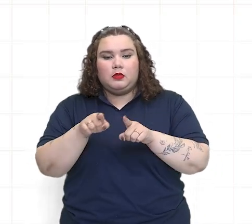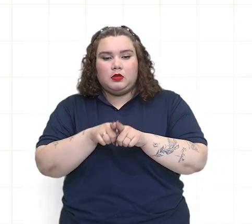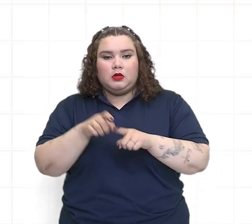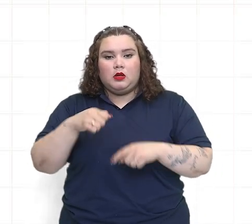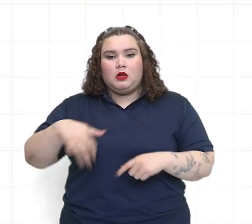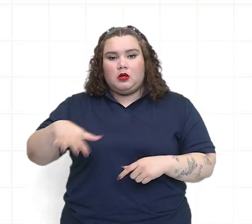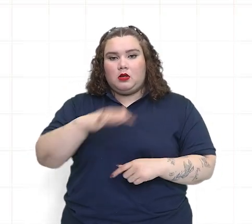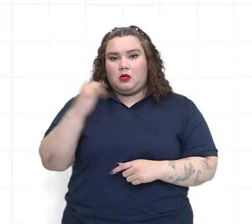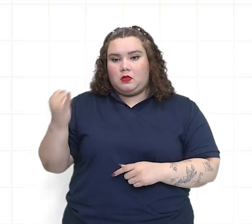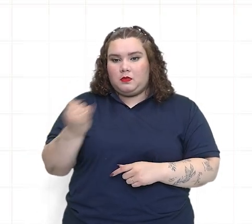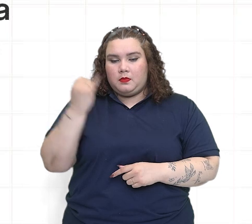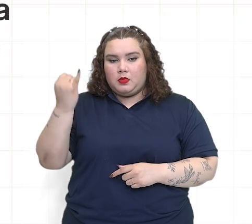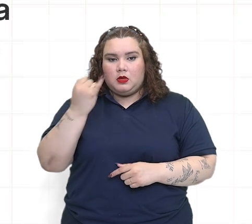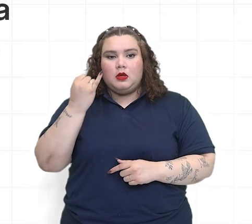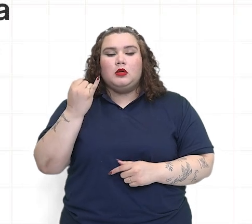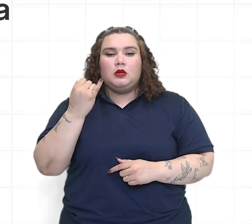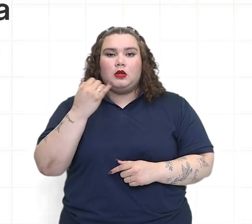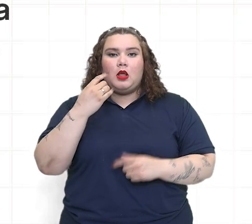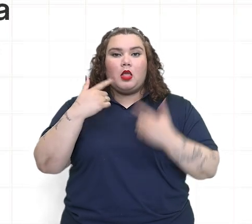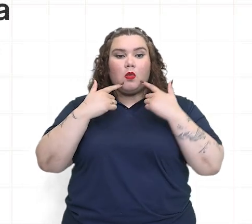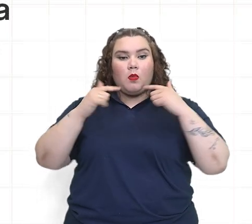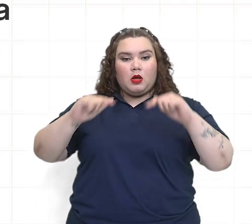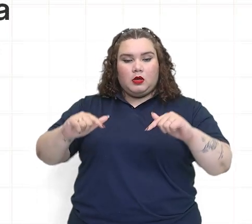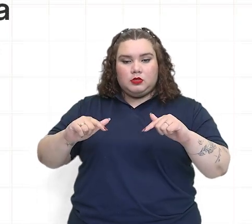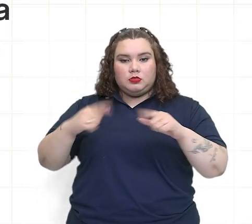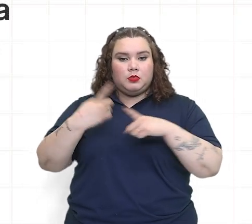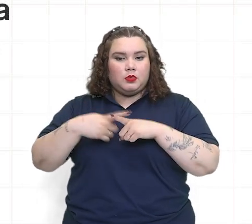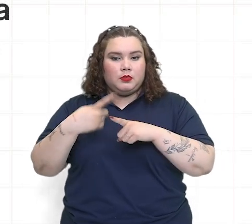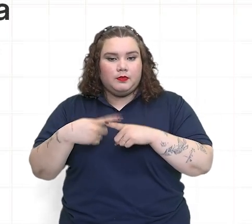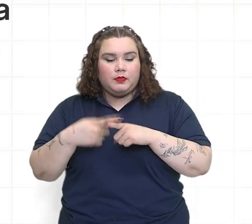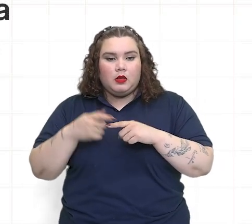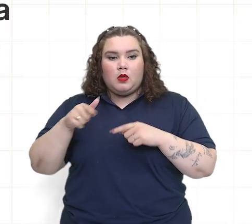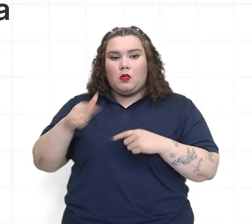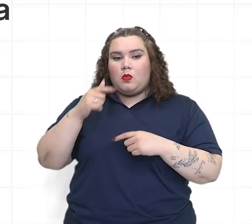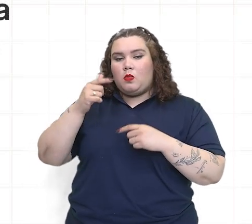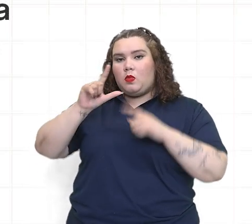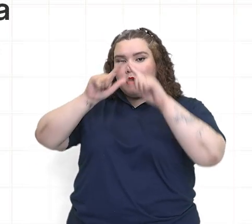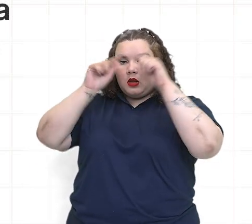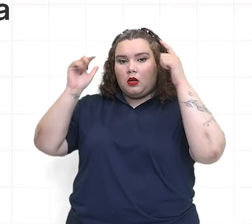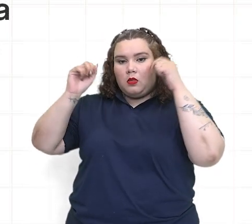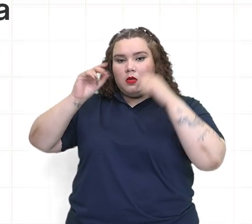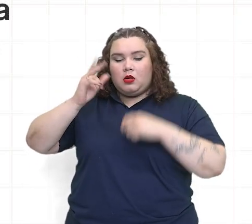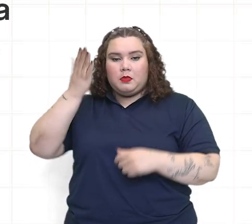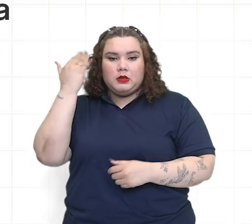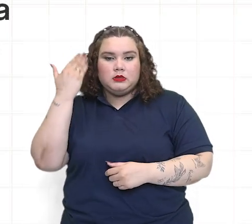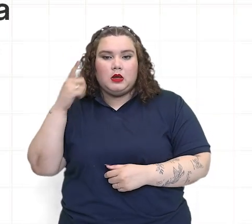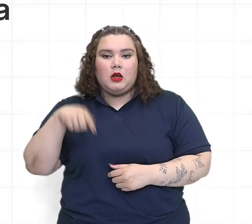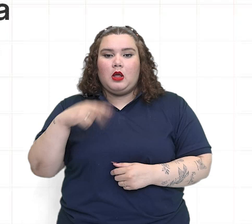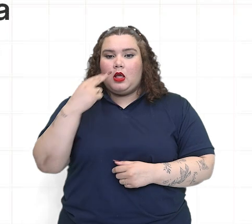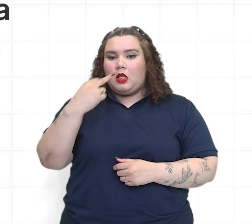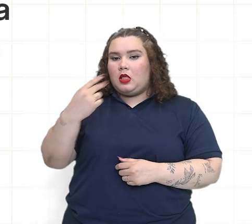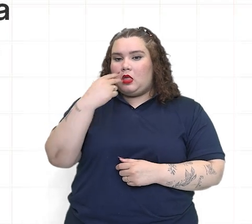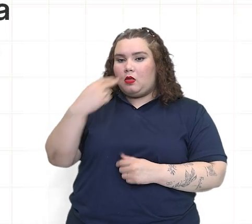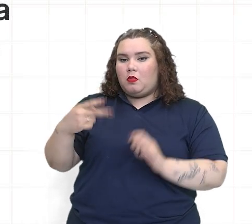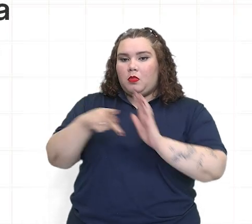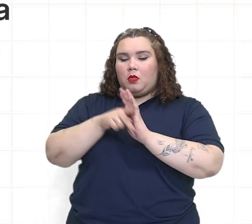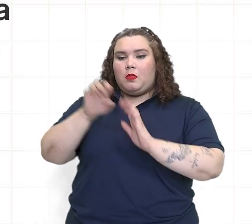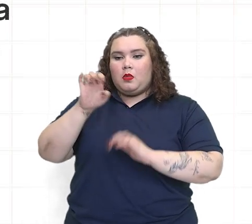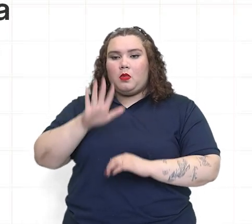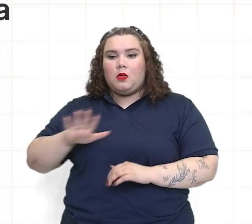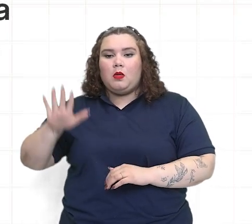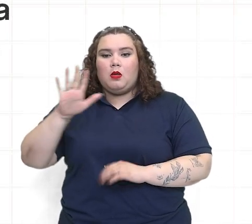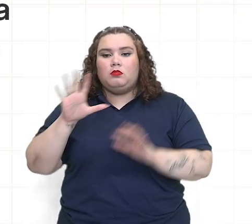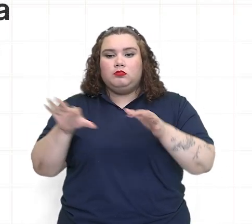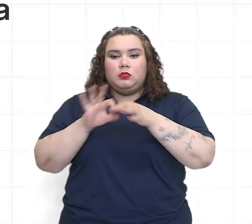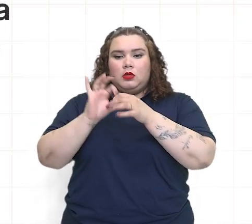parte da importância da linguagem, né? Afinal de contas, o grego antigo era uma língua indo-europeia